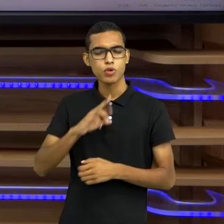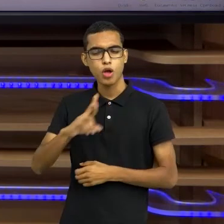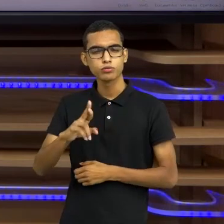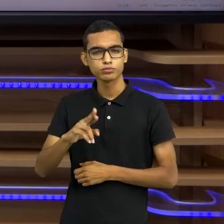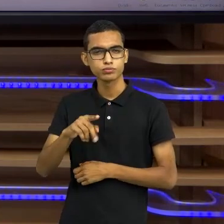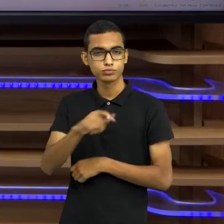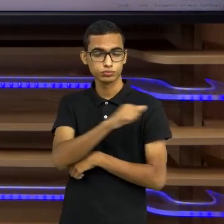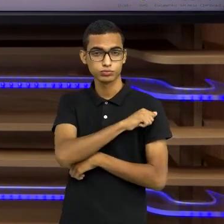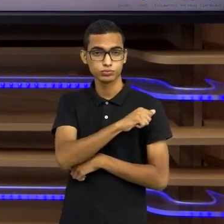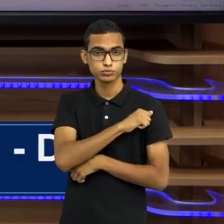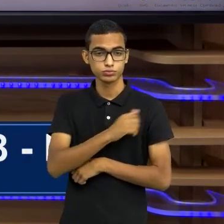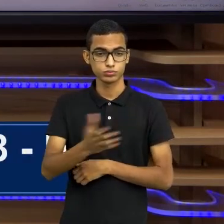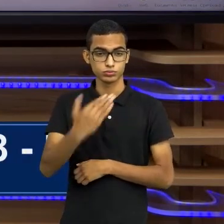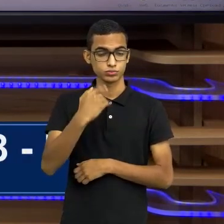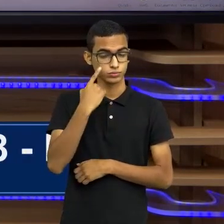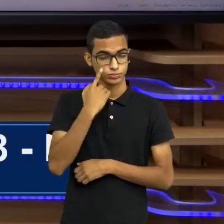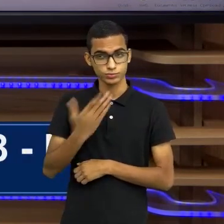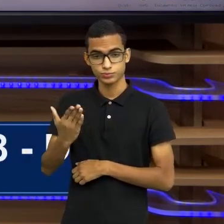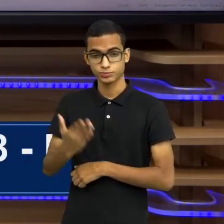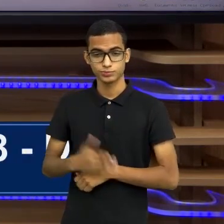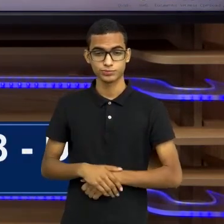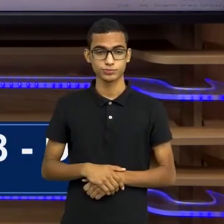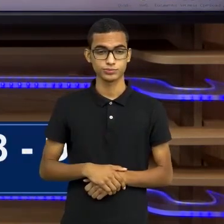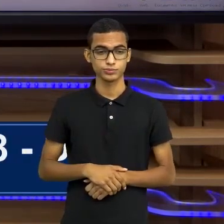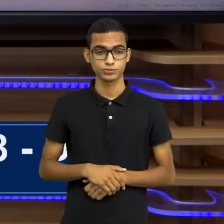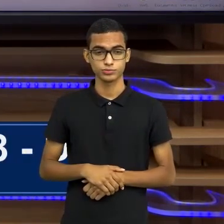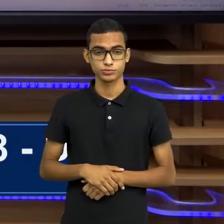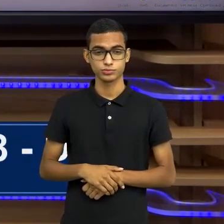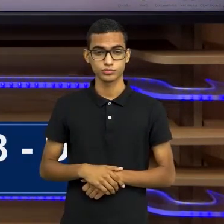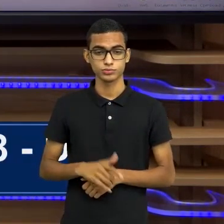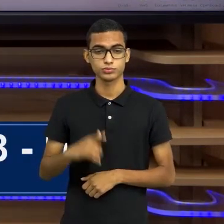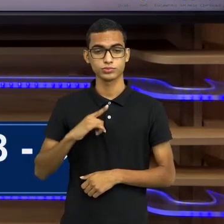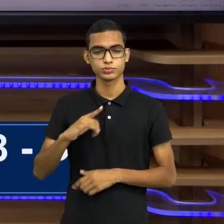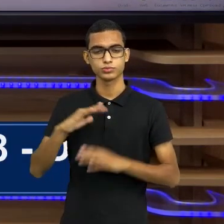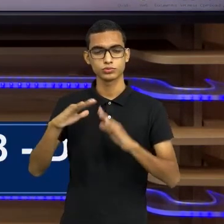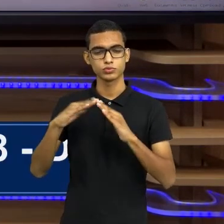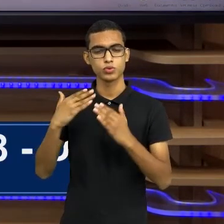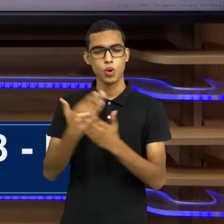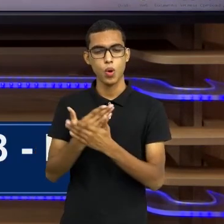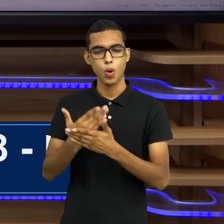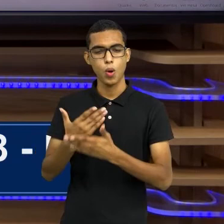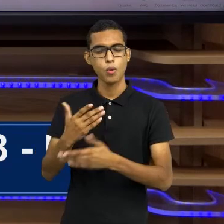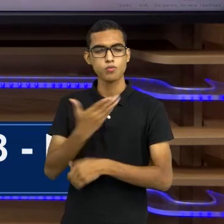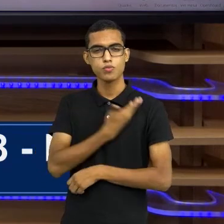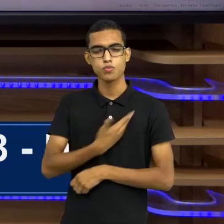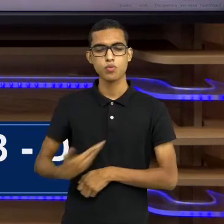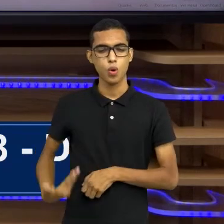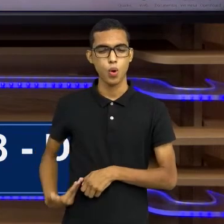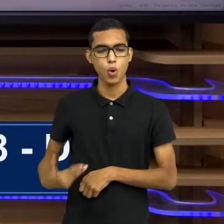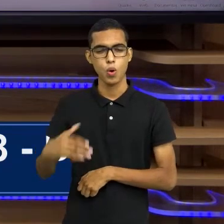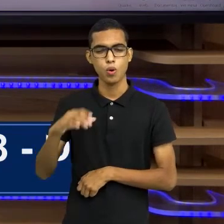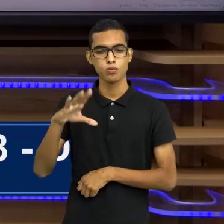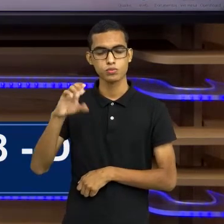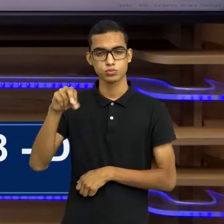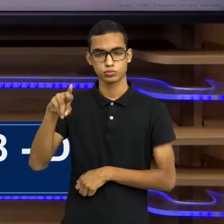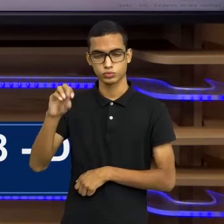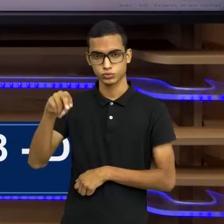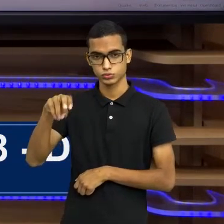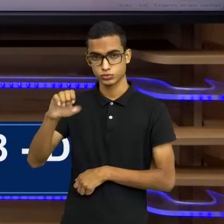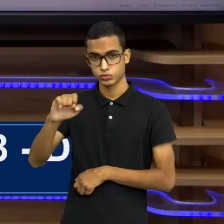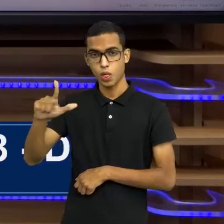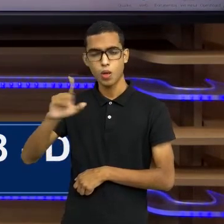certo? Vamos então. Nós temos aí a Escola Estadual Coronel Fiuza, lá do